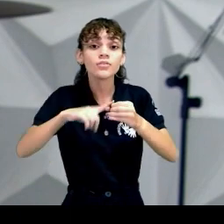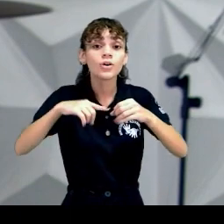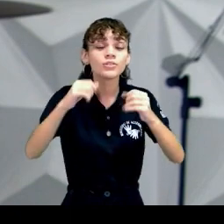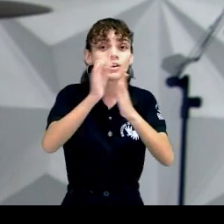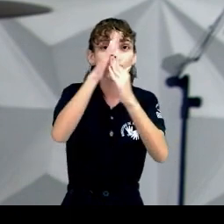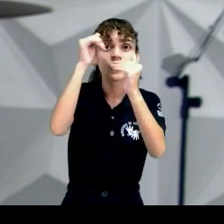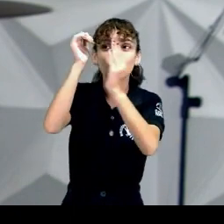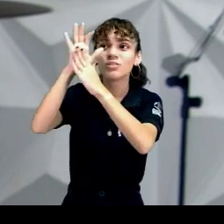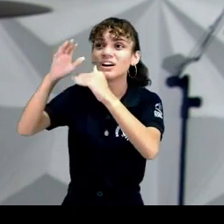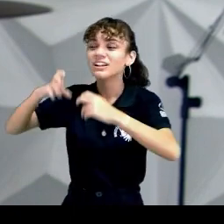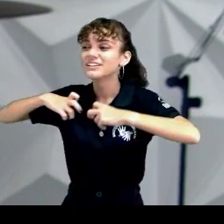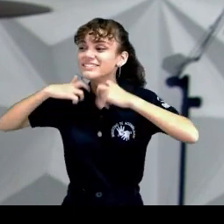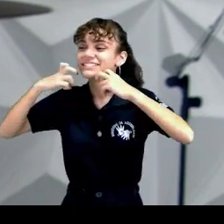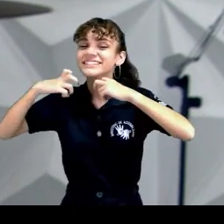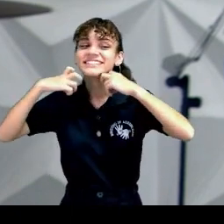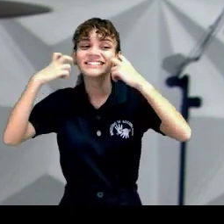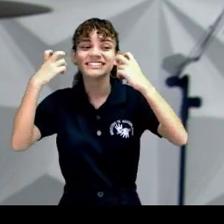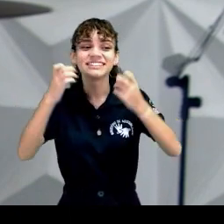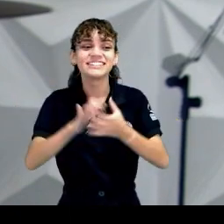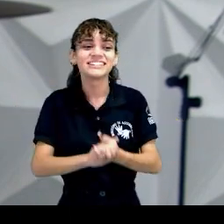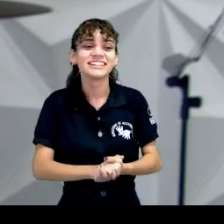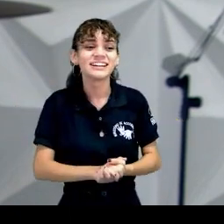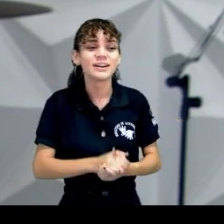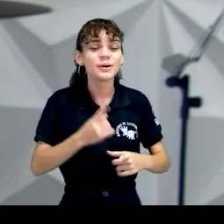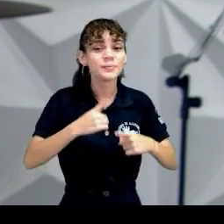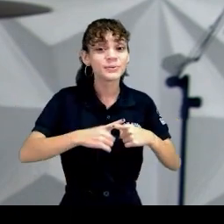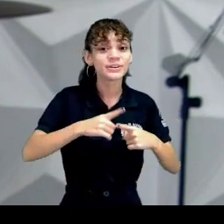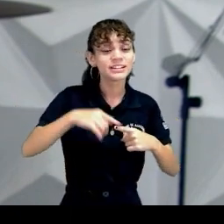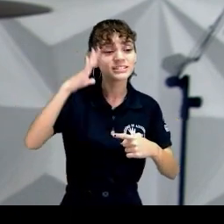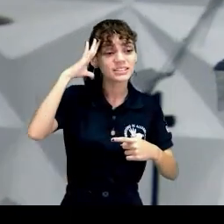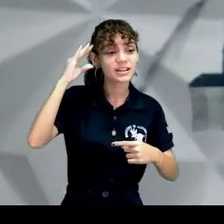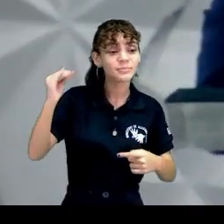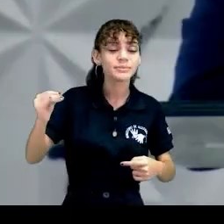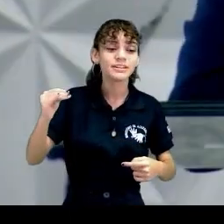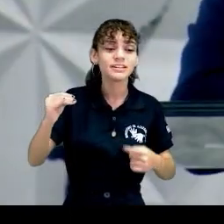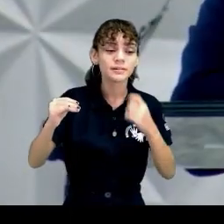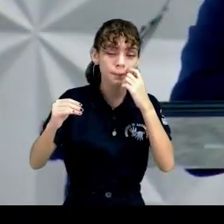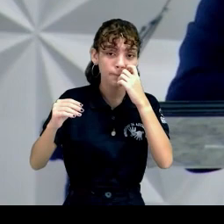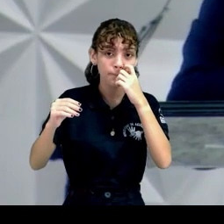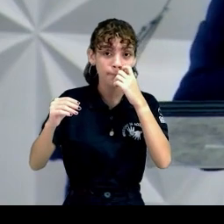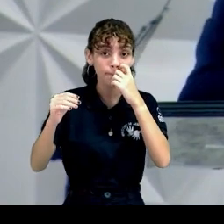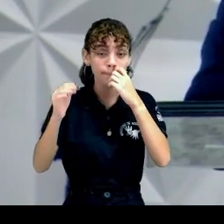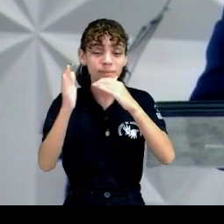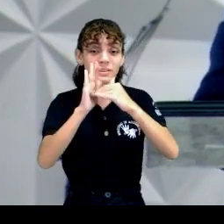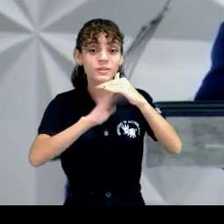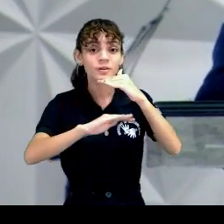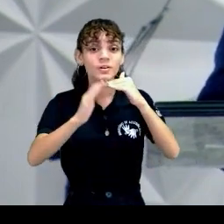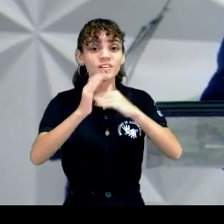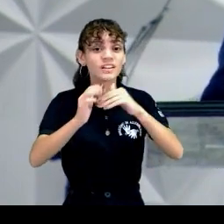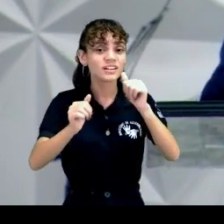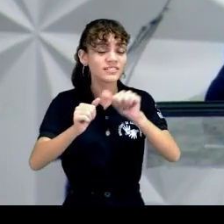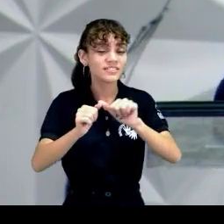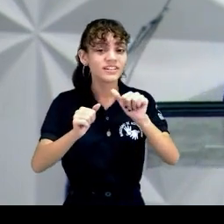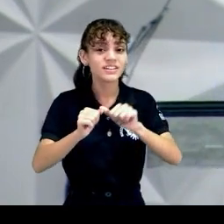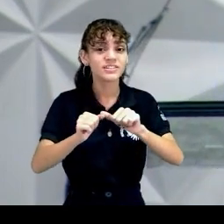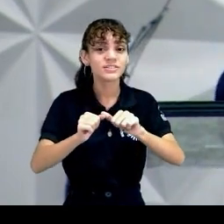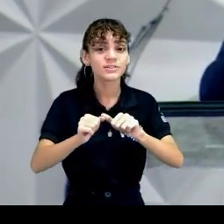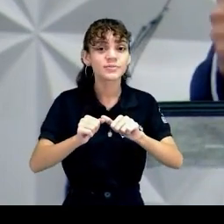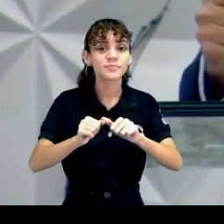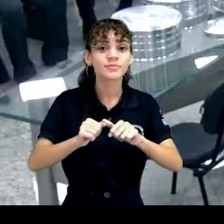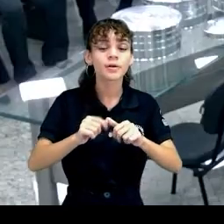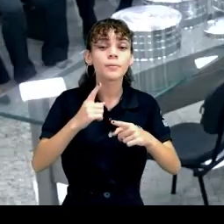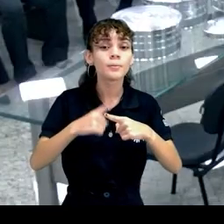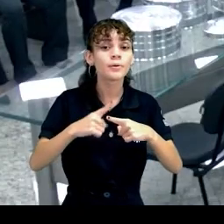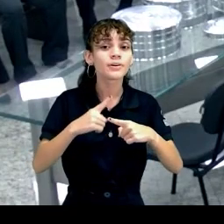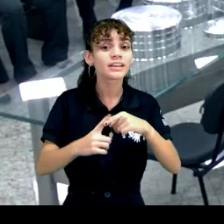foi criado para fazer, glorificar a Deus. E através disso, todos que estavam à volta dele foram